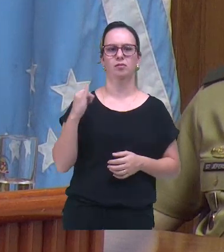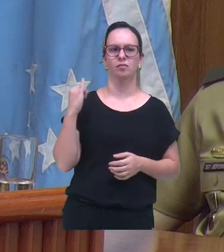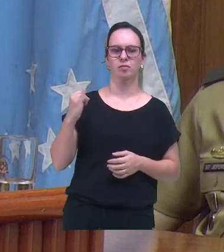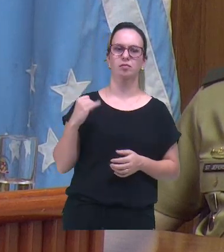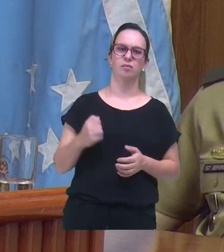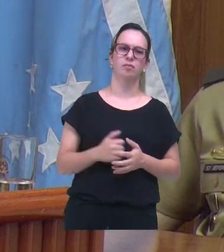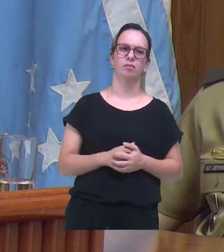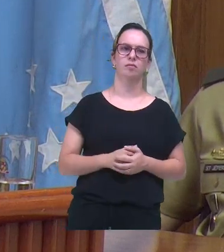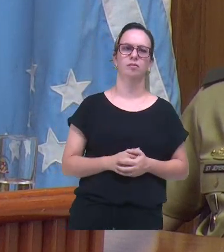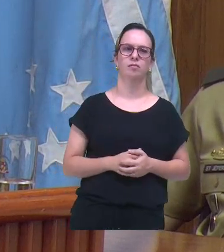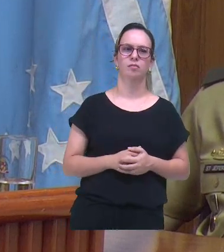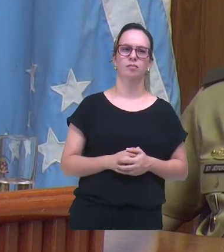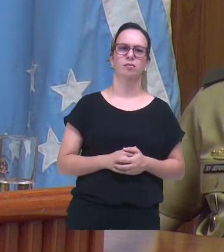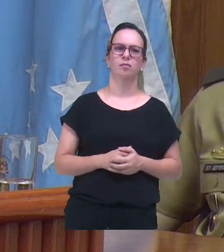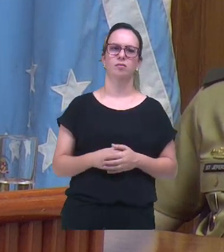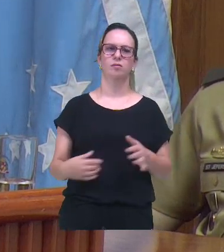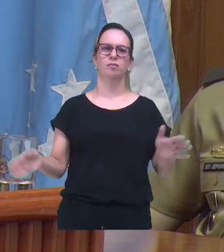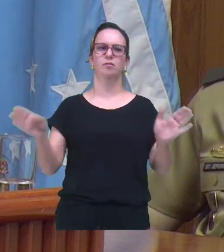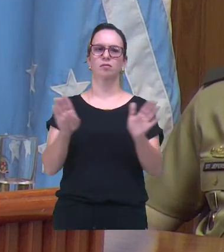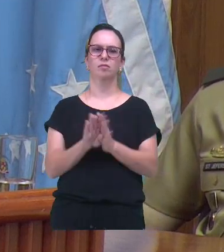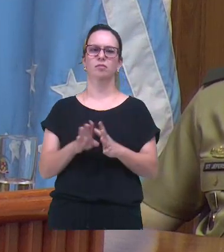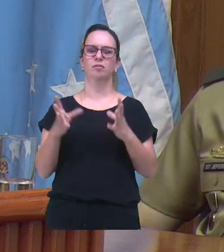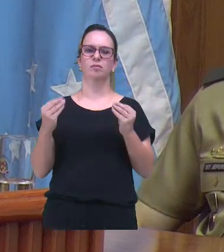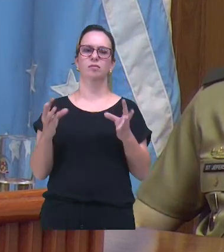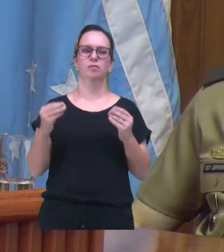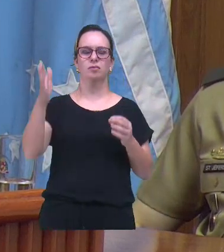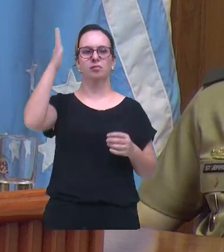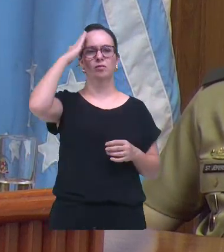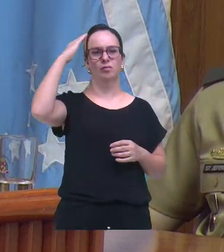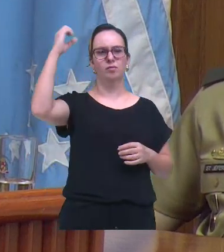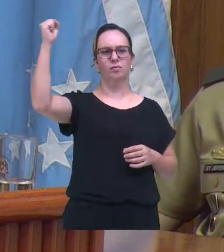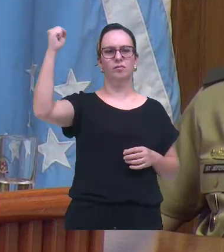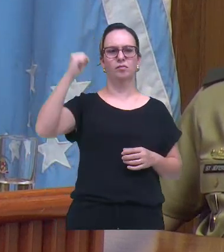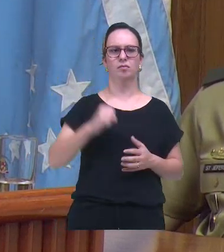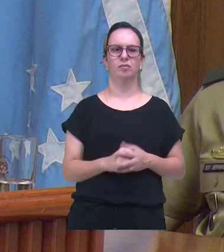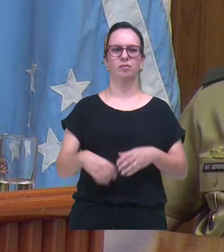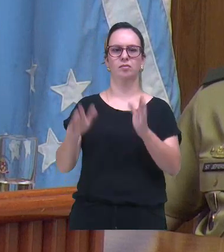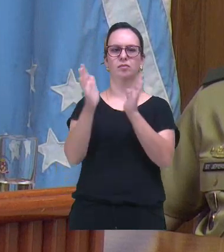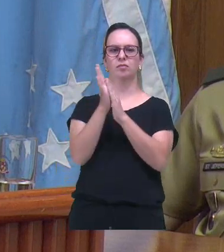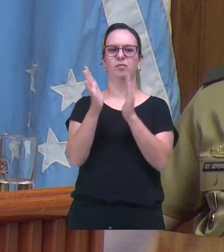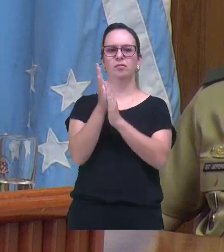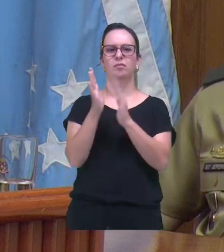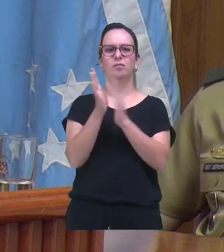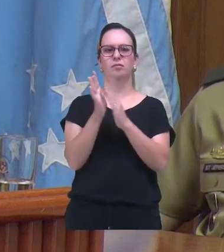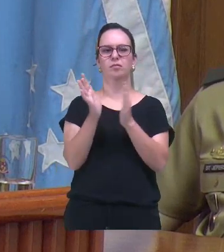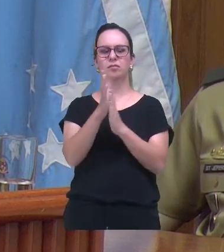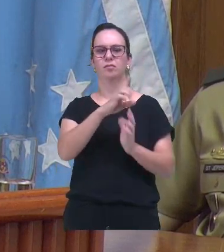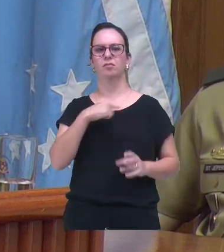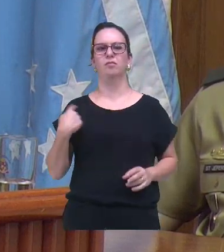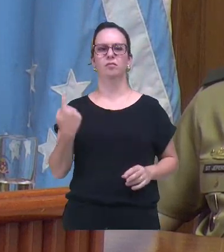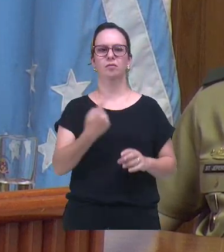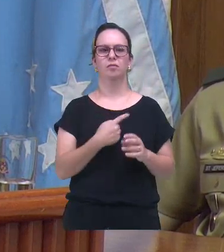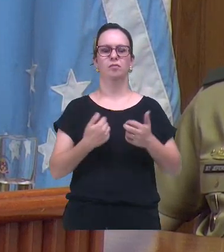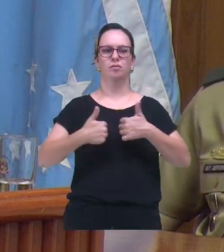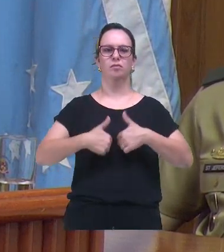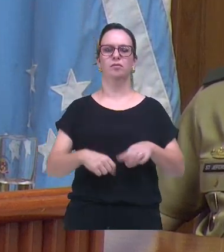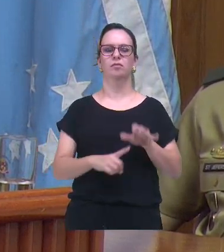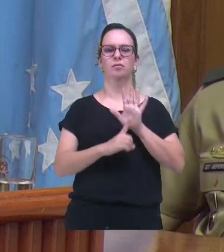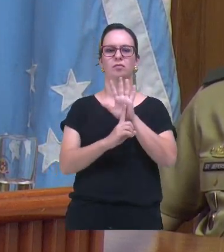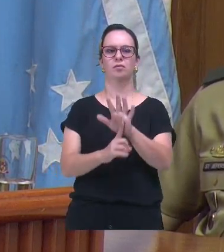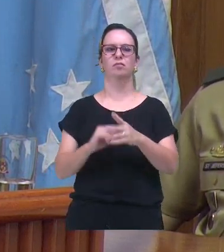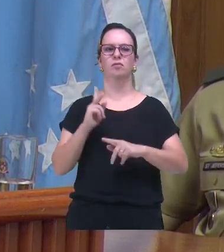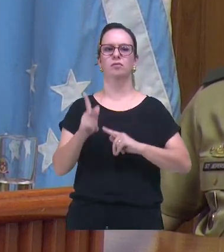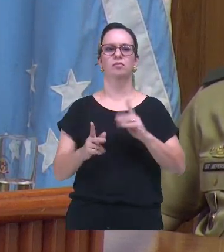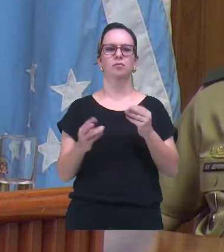trazendo muita sabedoria. Parabéns. nós somos os representantes do povo.